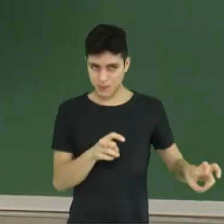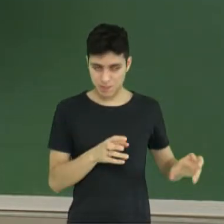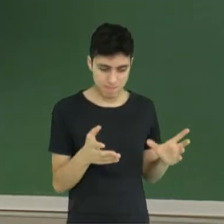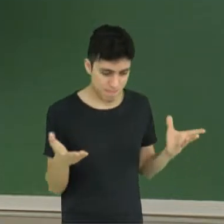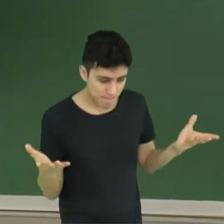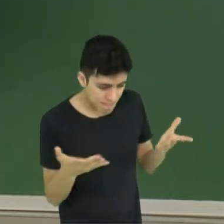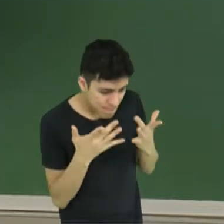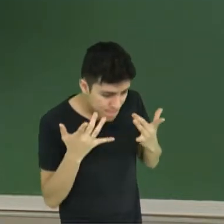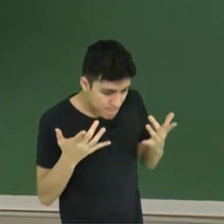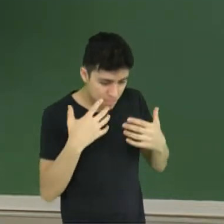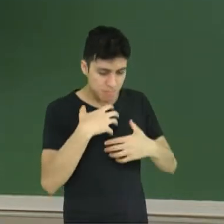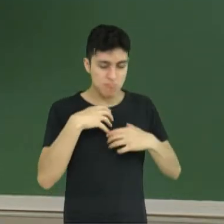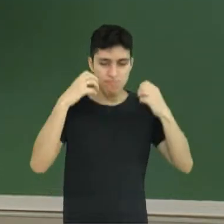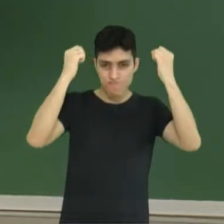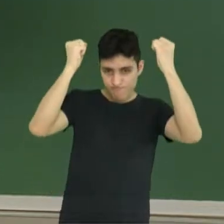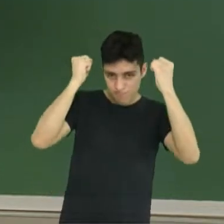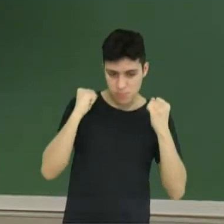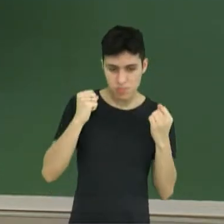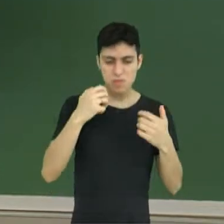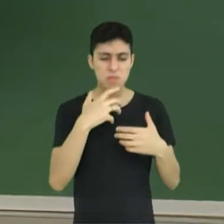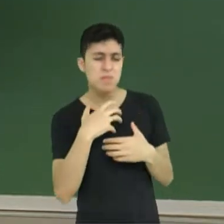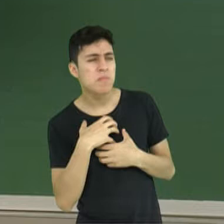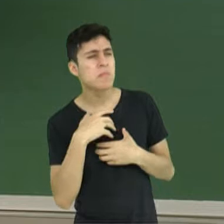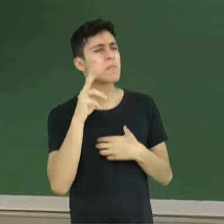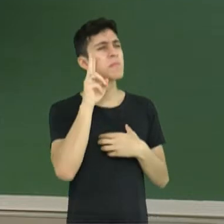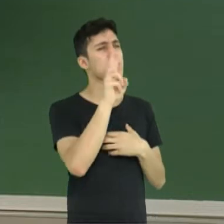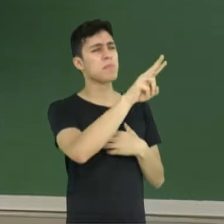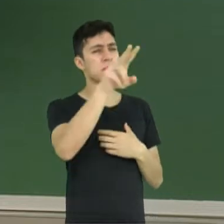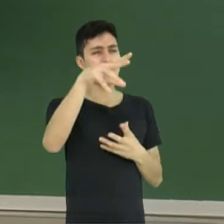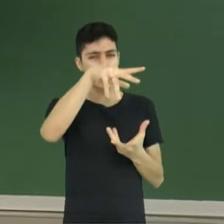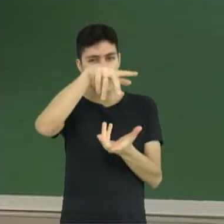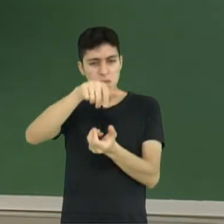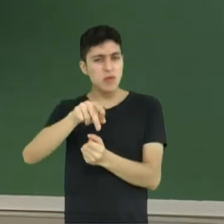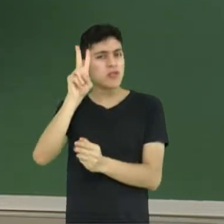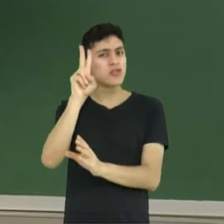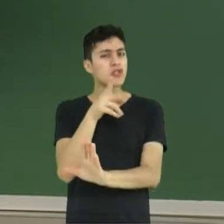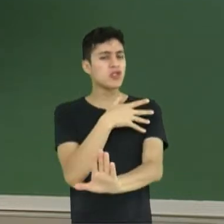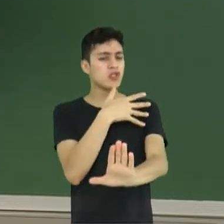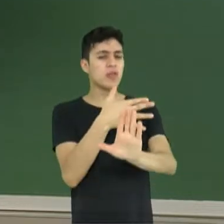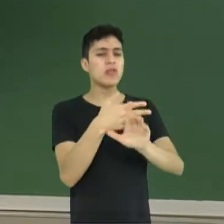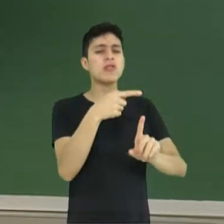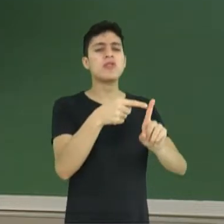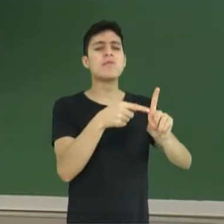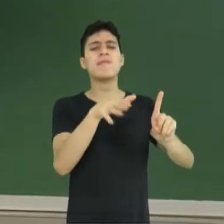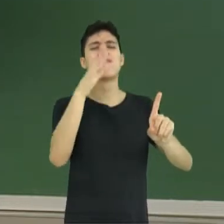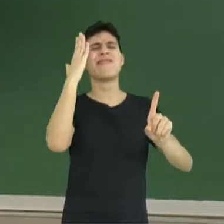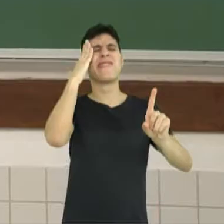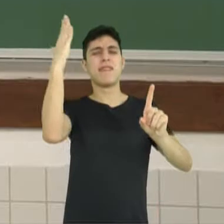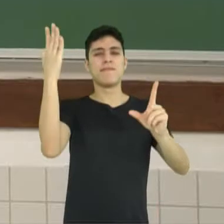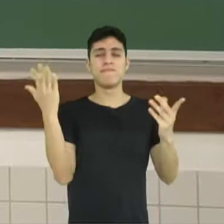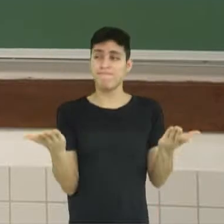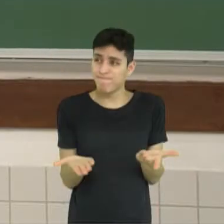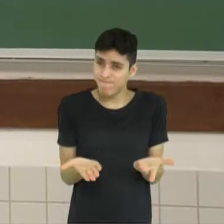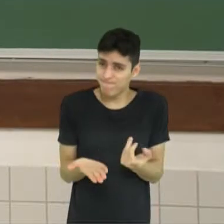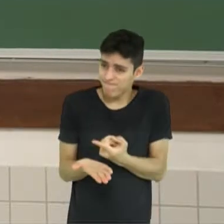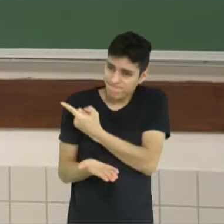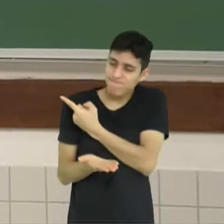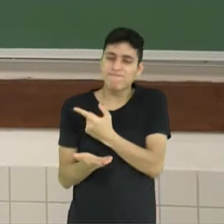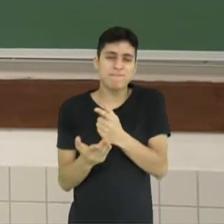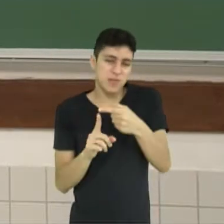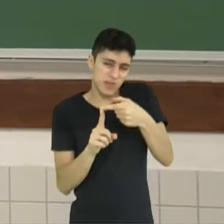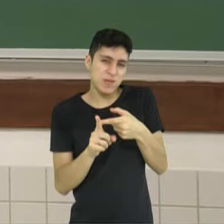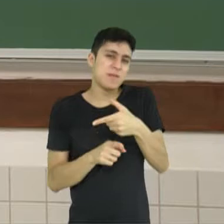sobre o teatro das formas animadas, como vemos no mundo, a história e seus tipos mais conhecidos, né? Esse aqui é um dos tipos mais